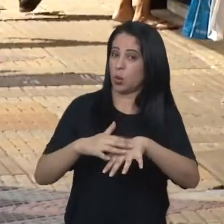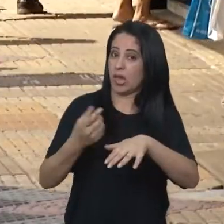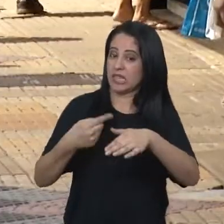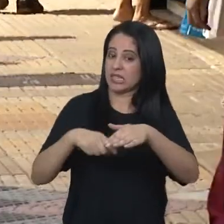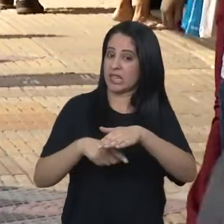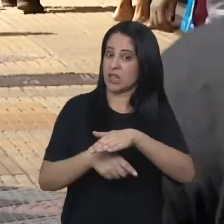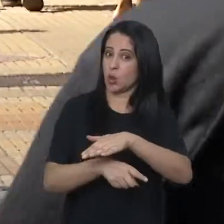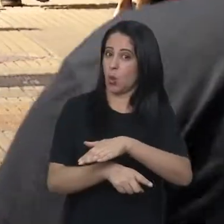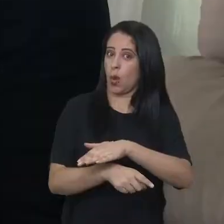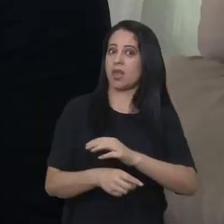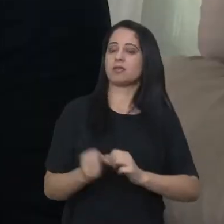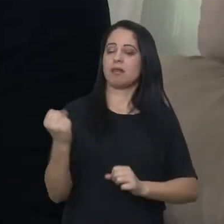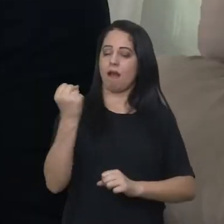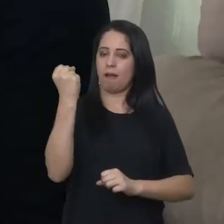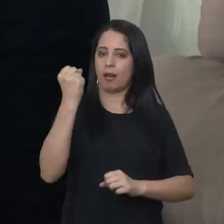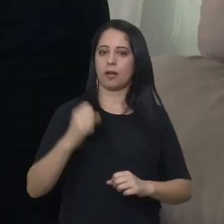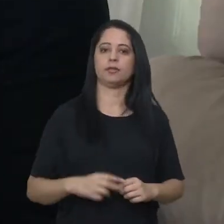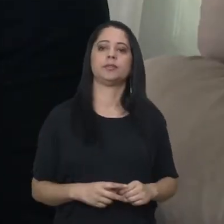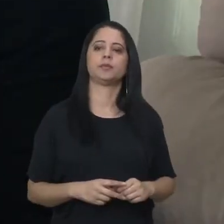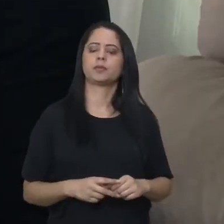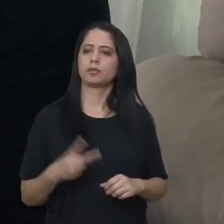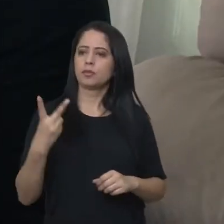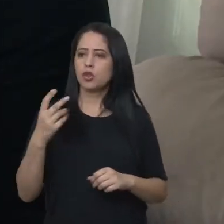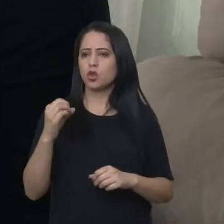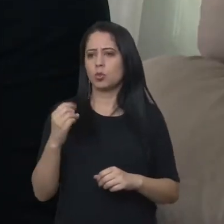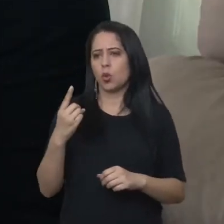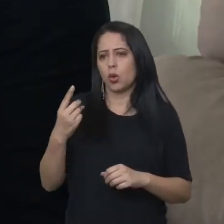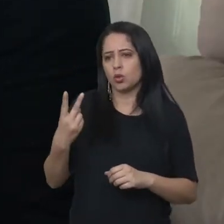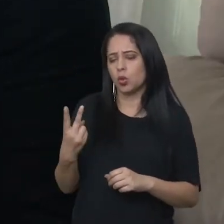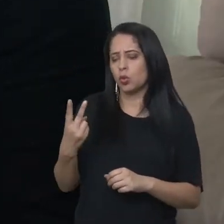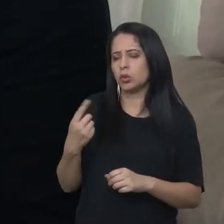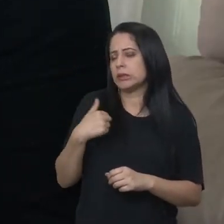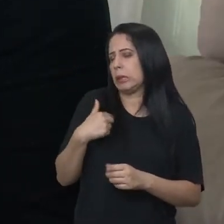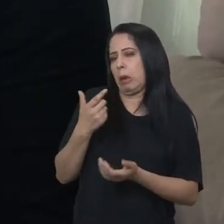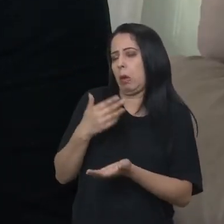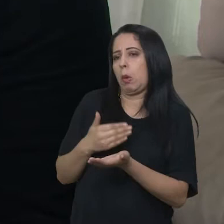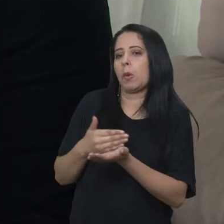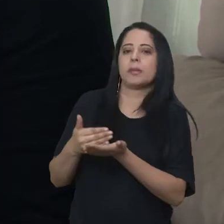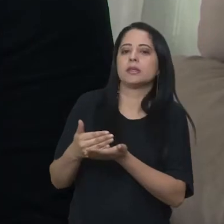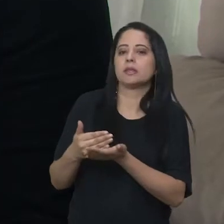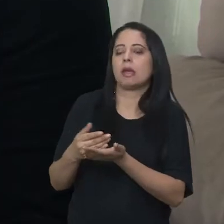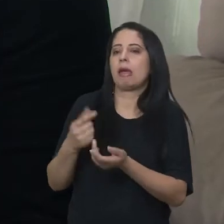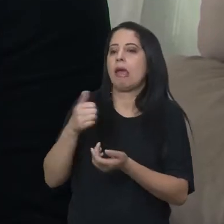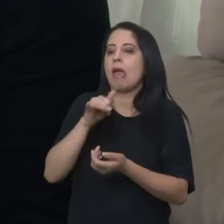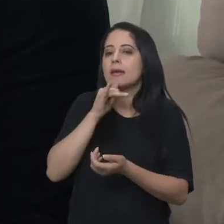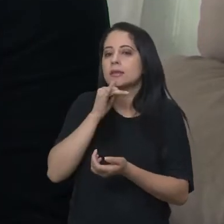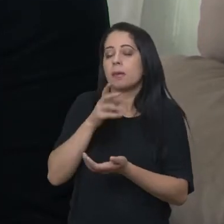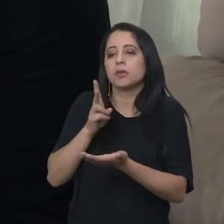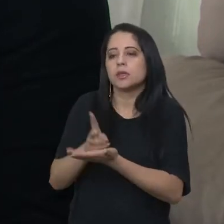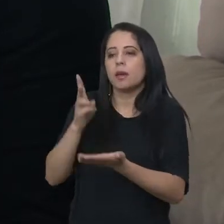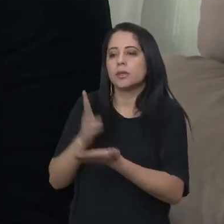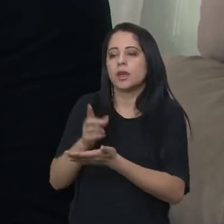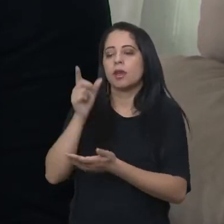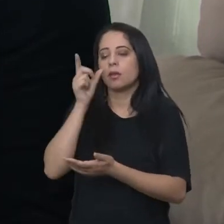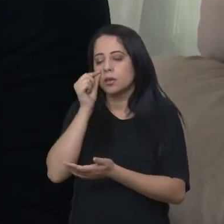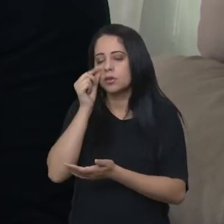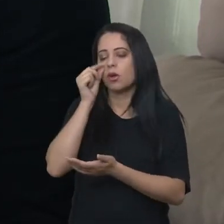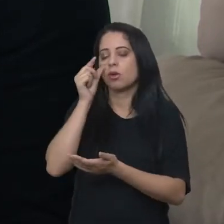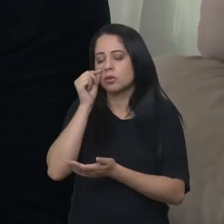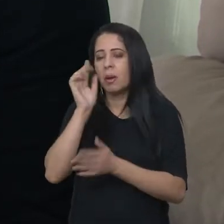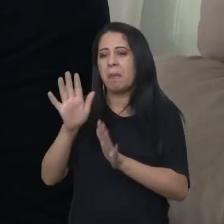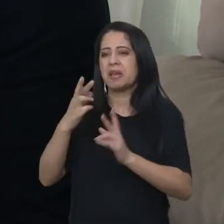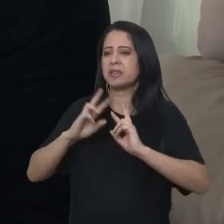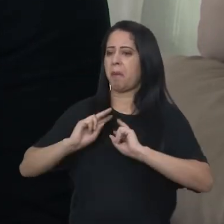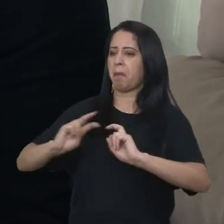um distúrbio do sono. Em 2012, quando eu comecei a apresentar episódios de sonolência e eu